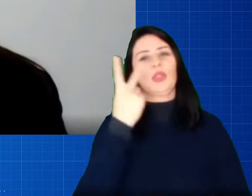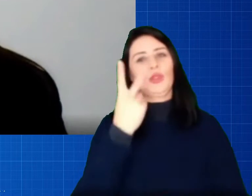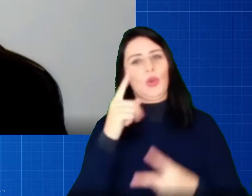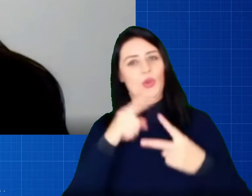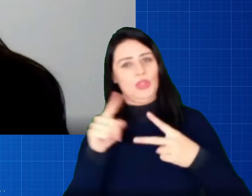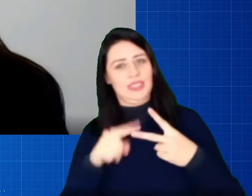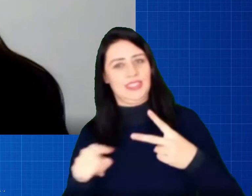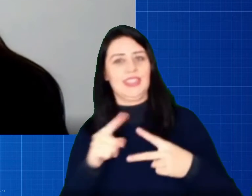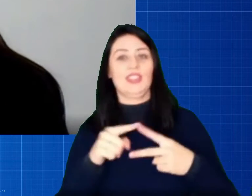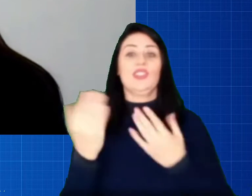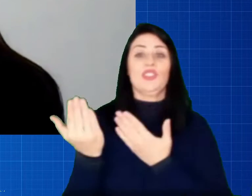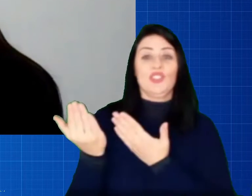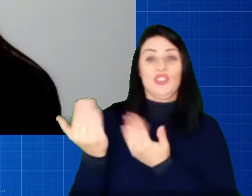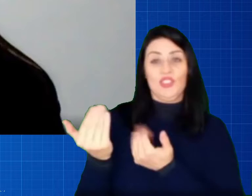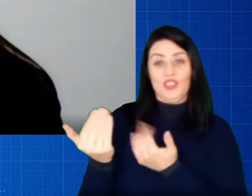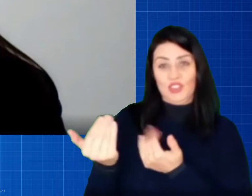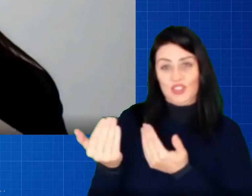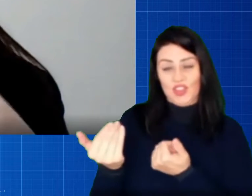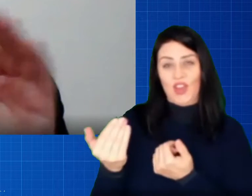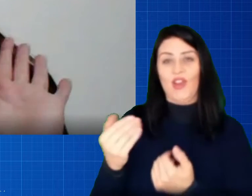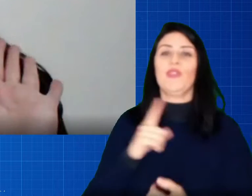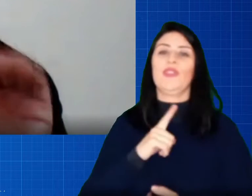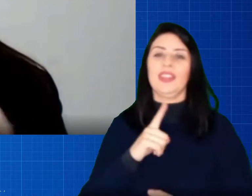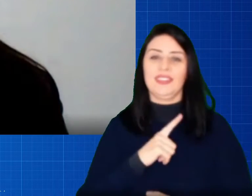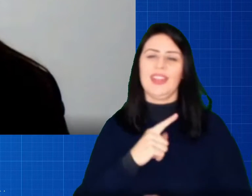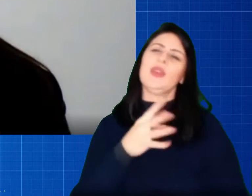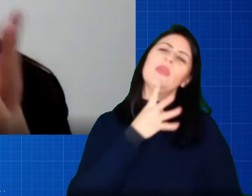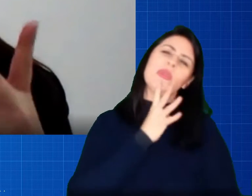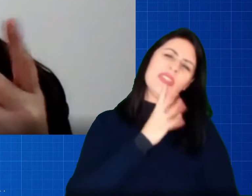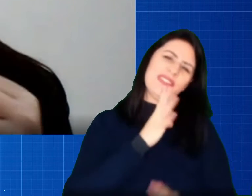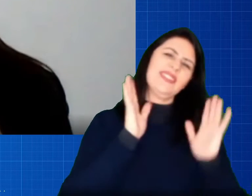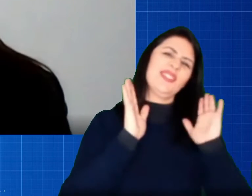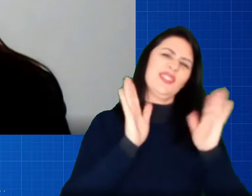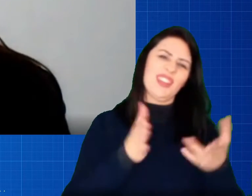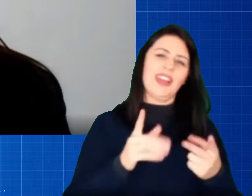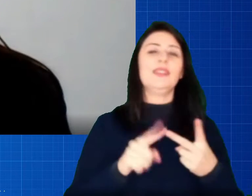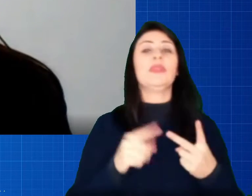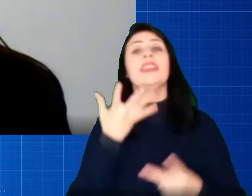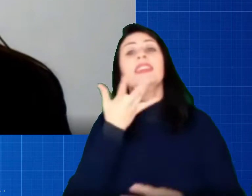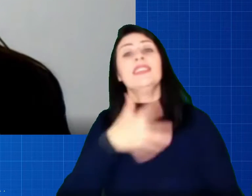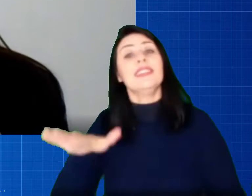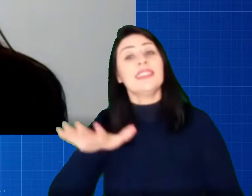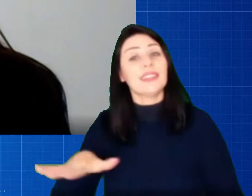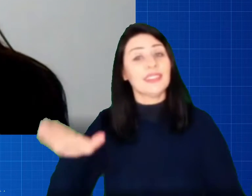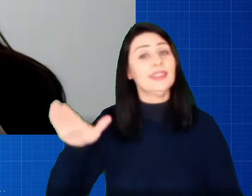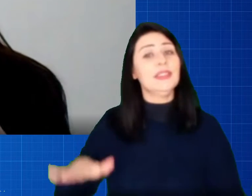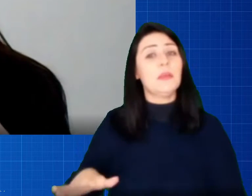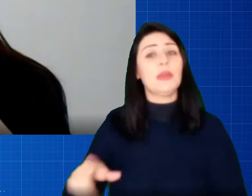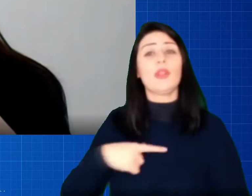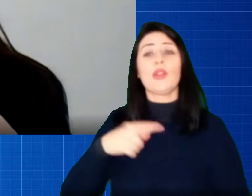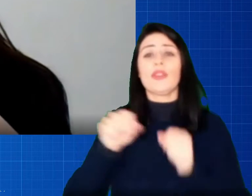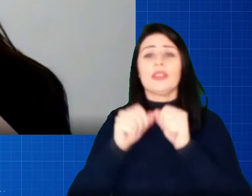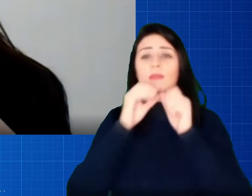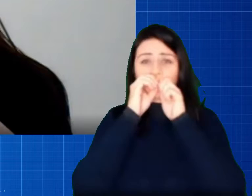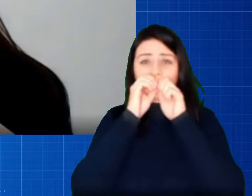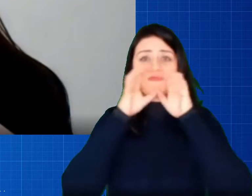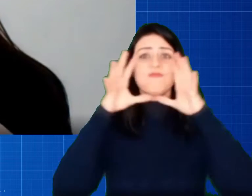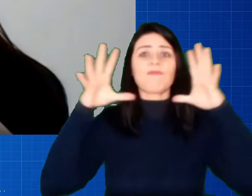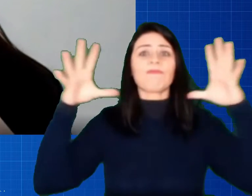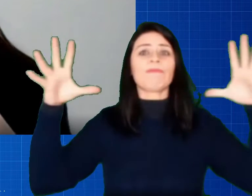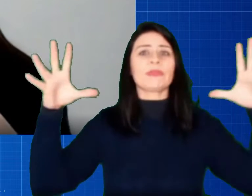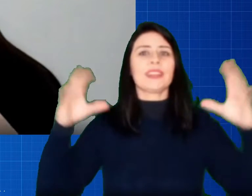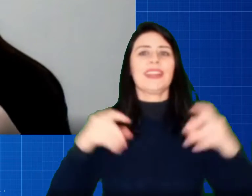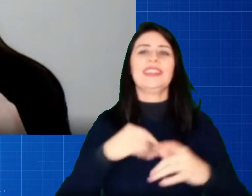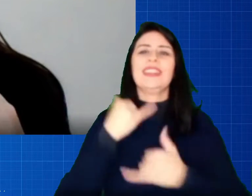assim, duas questões, né? Os jovens que levavam, enfim, né, conheciam, enfim, E as crianças menores que faziam bexiga, enchiam de